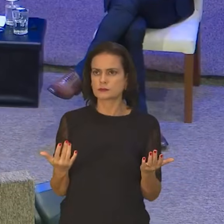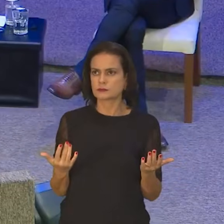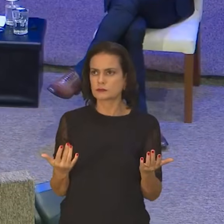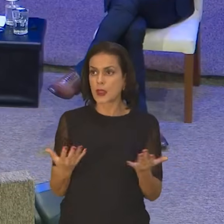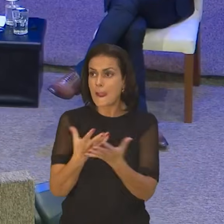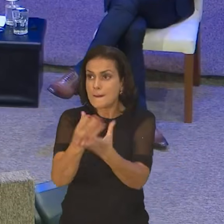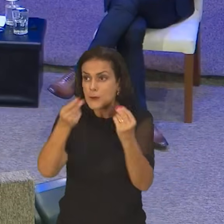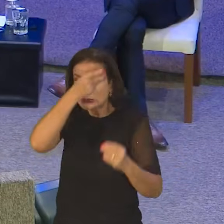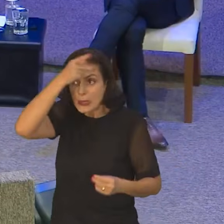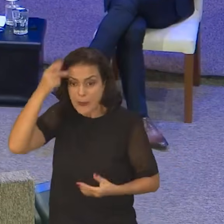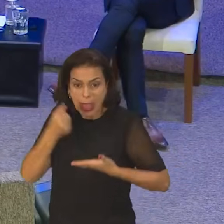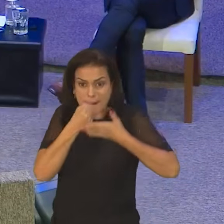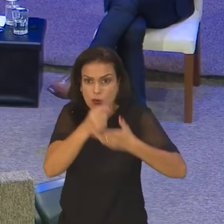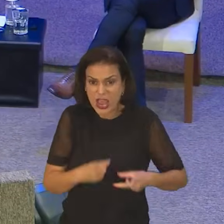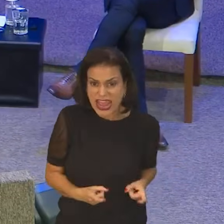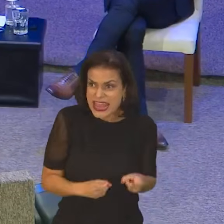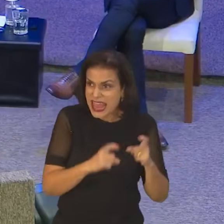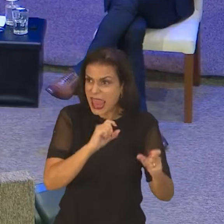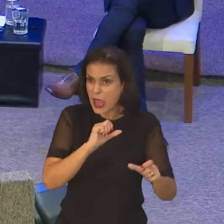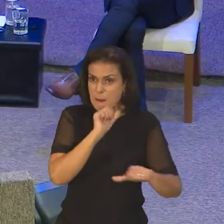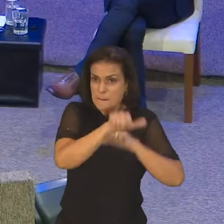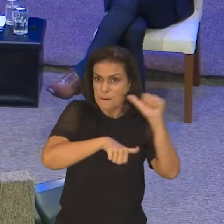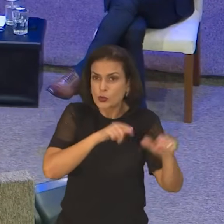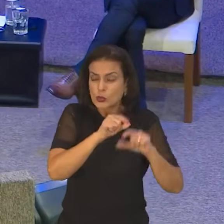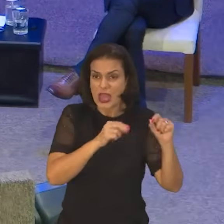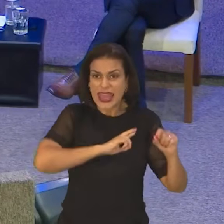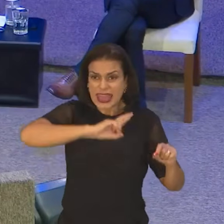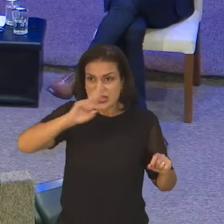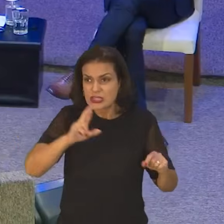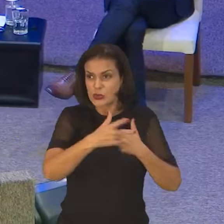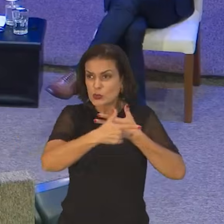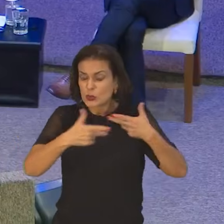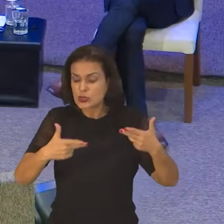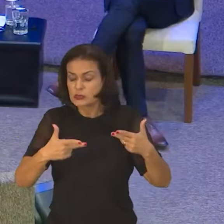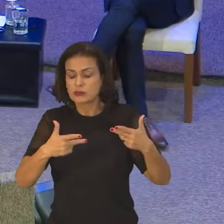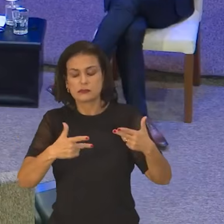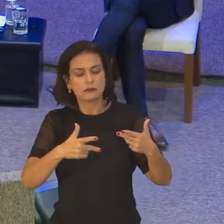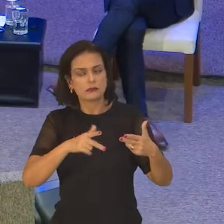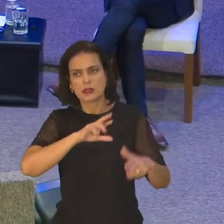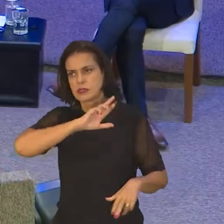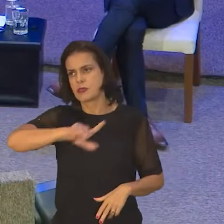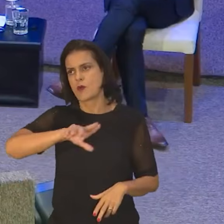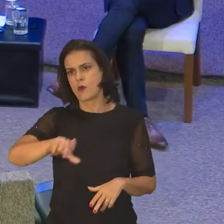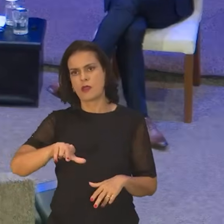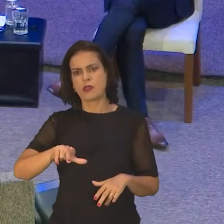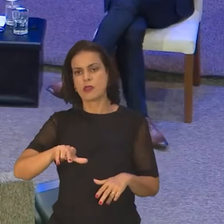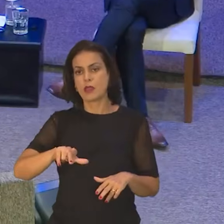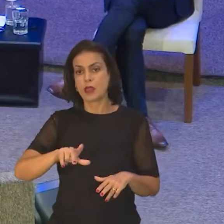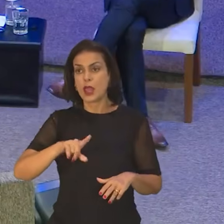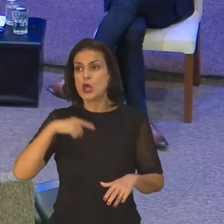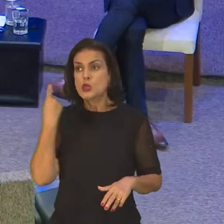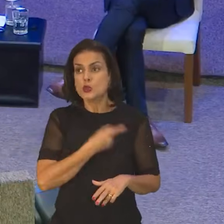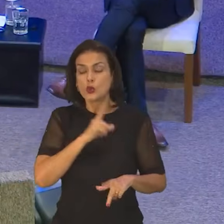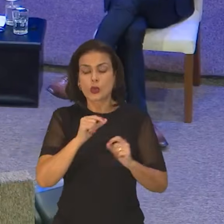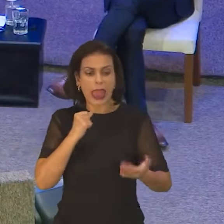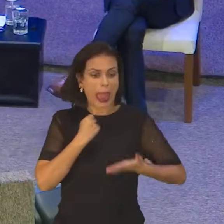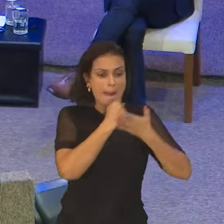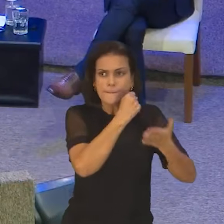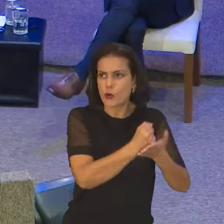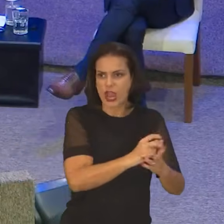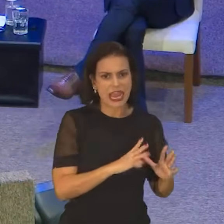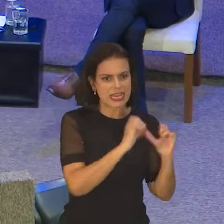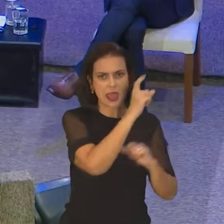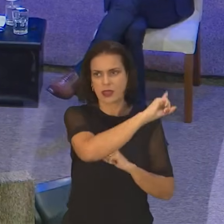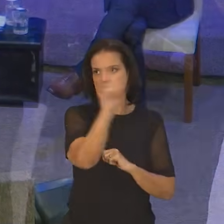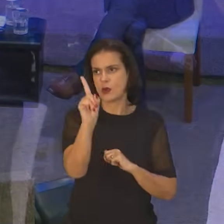Muita gente apoia guerras para mudar uma religião, uma coisa. Não, não é assim, amigos. A gente não apoia nenhum tipo de